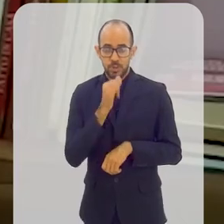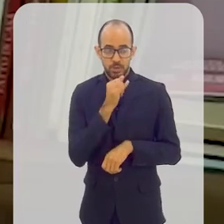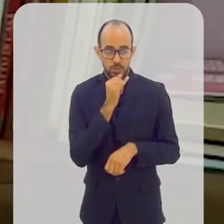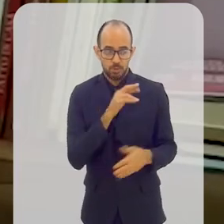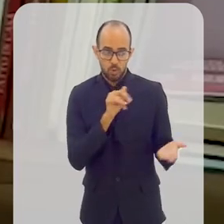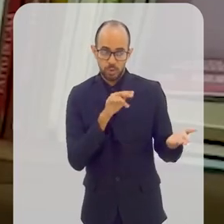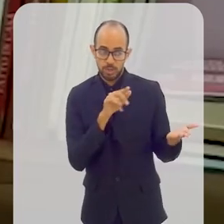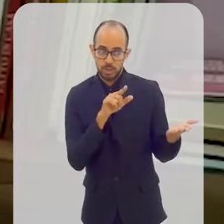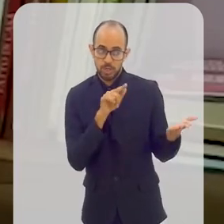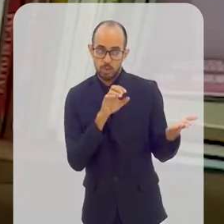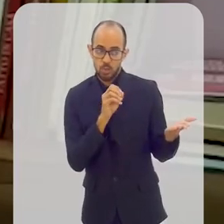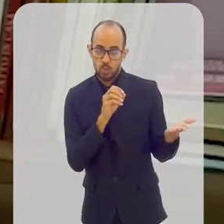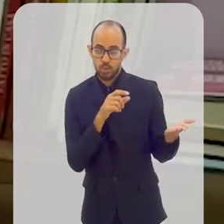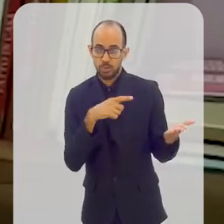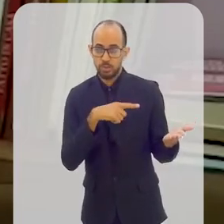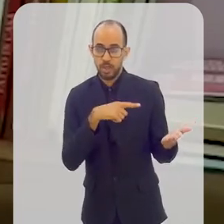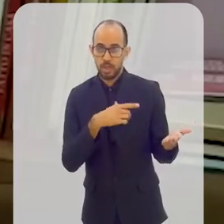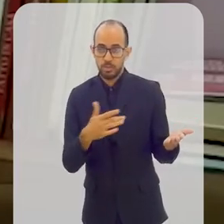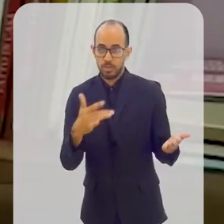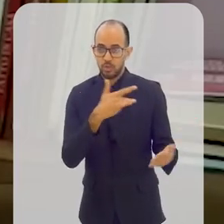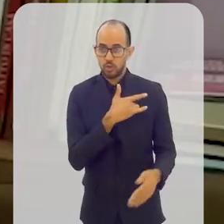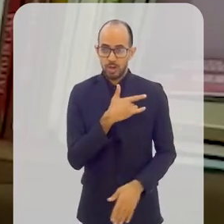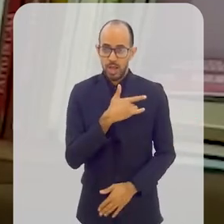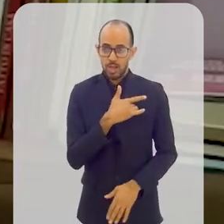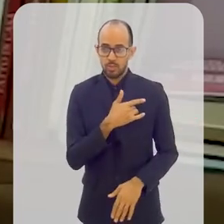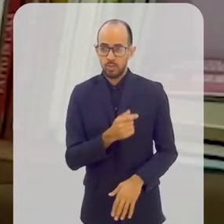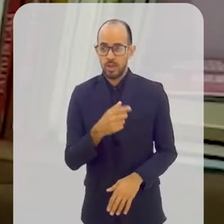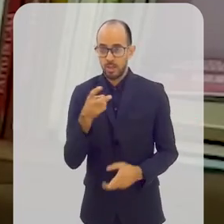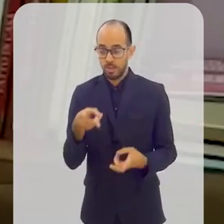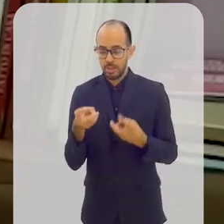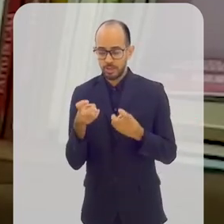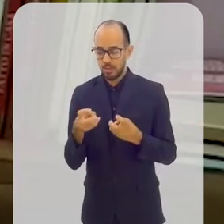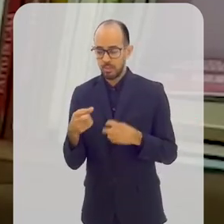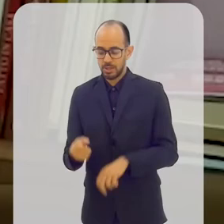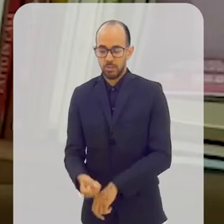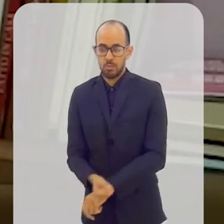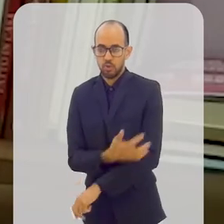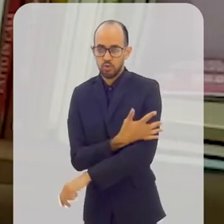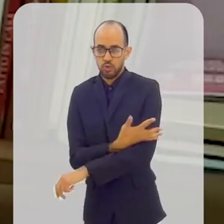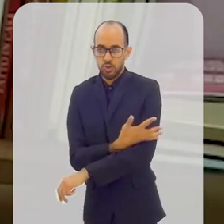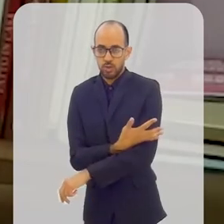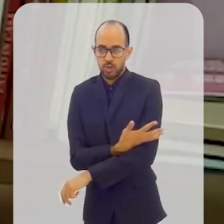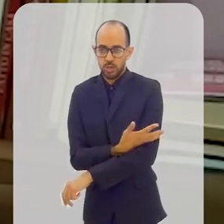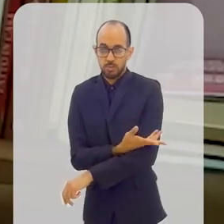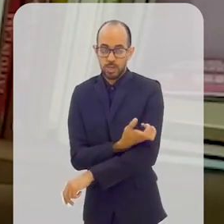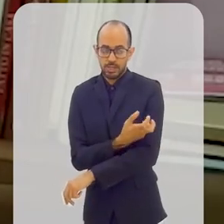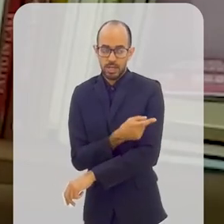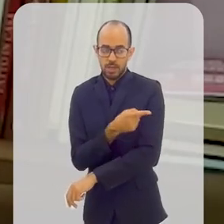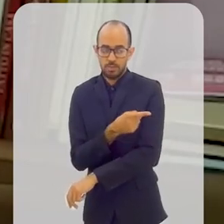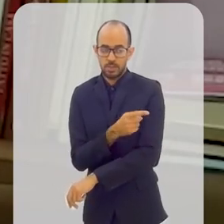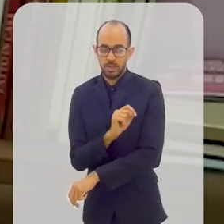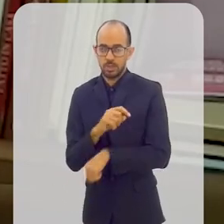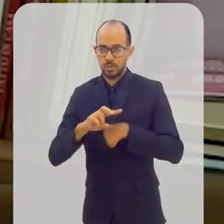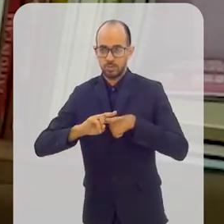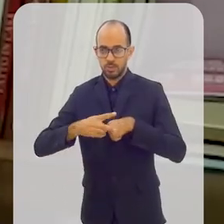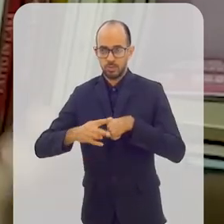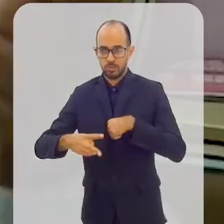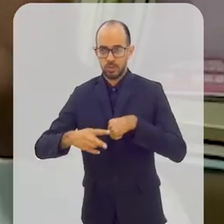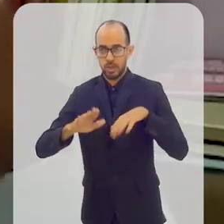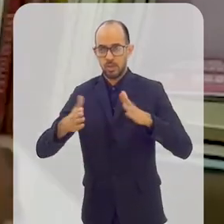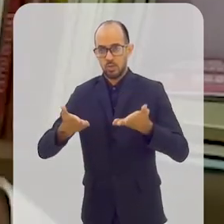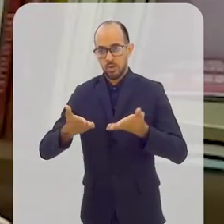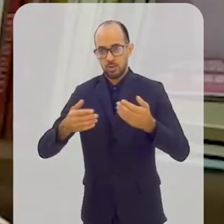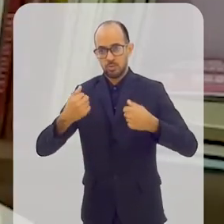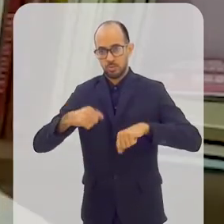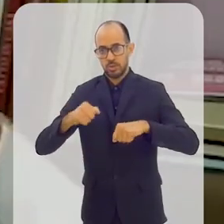Vamos dizer, o Rodrigo está falando com muita paixão, porque ele está ali, ele vê, ele se emociona, ele vê o resultado dele. Só que agora a gente